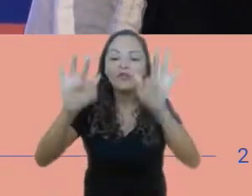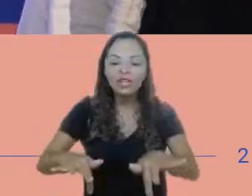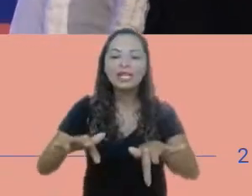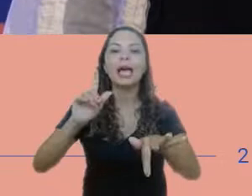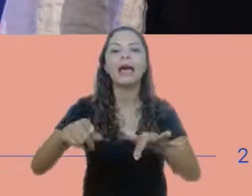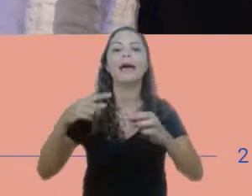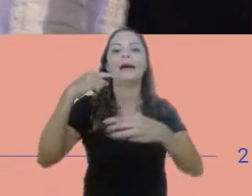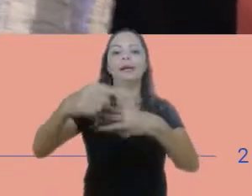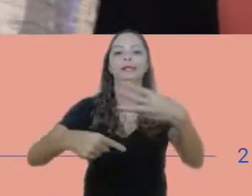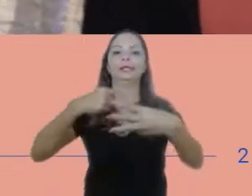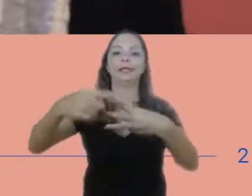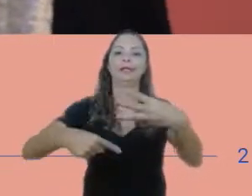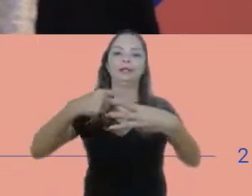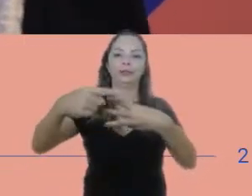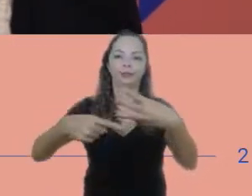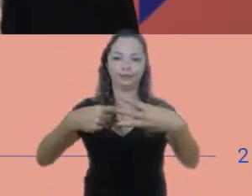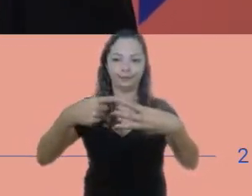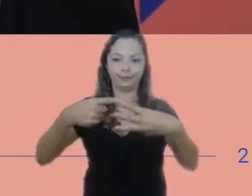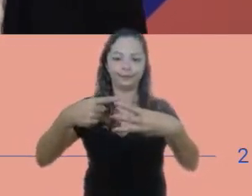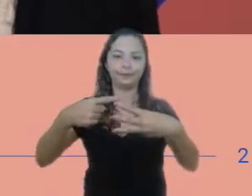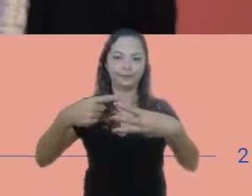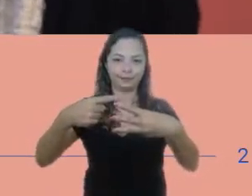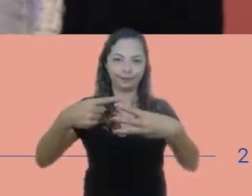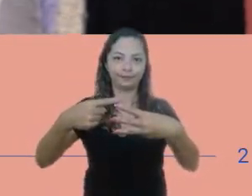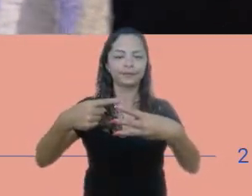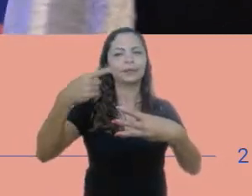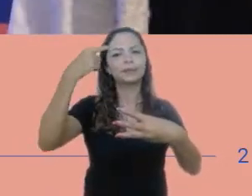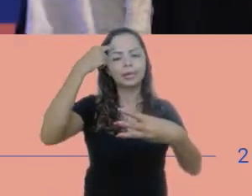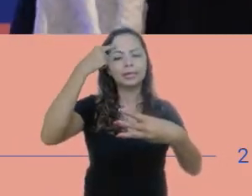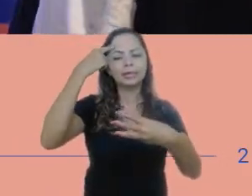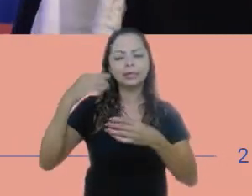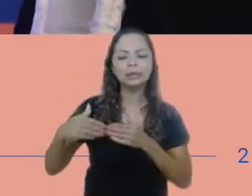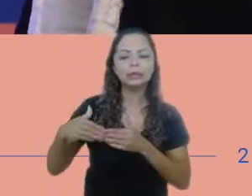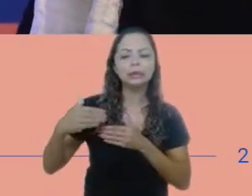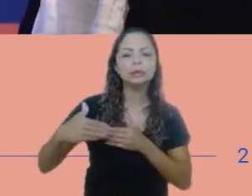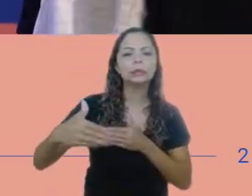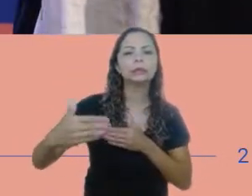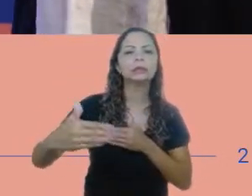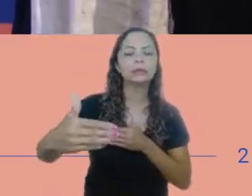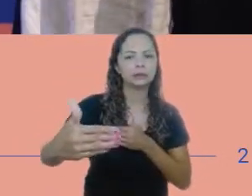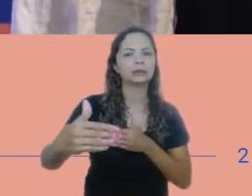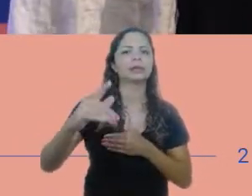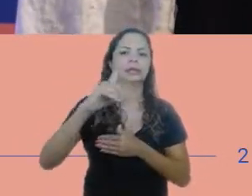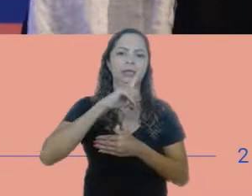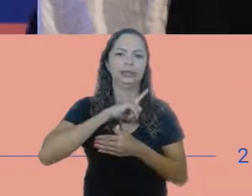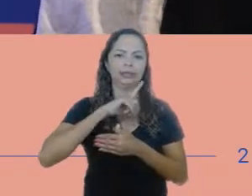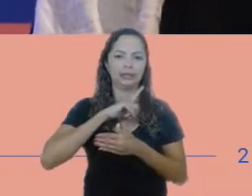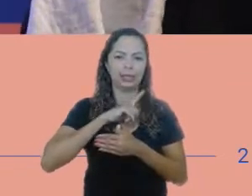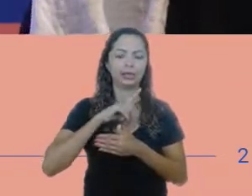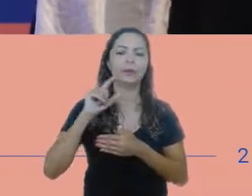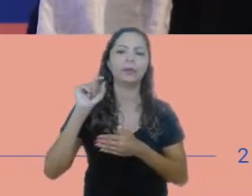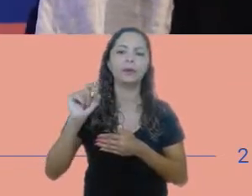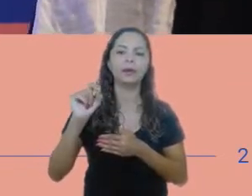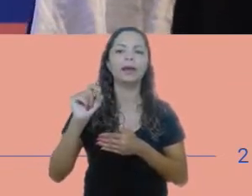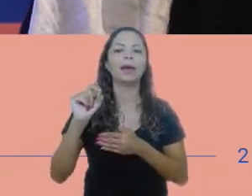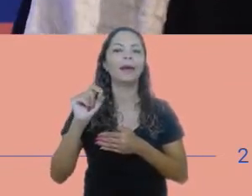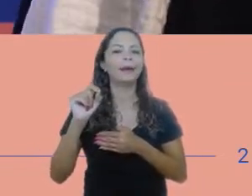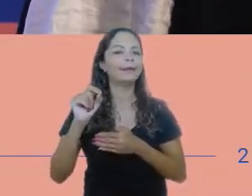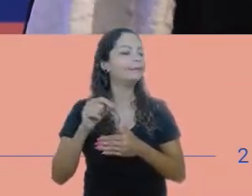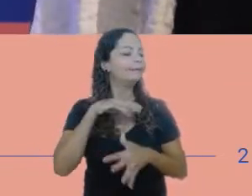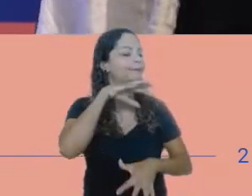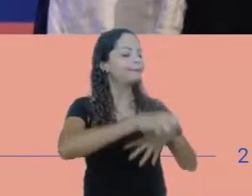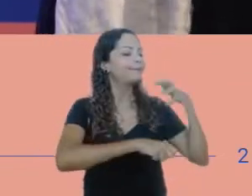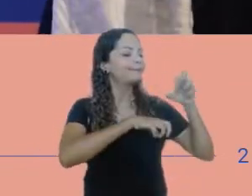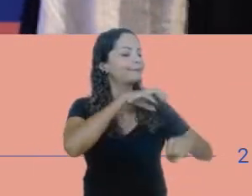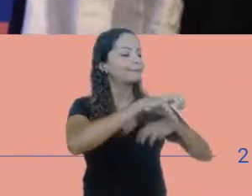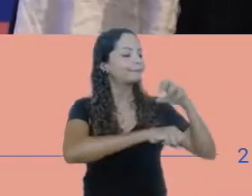vê que não numa visão de longo prazo a extração quase que fica esquecida ali na pirâmide de valor porque